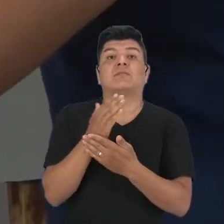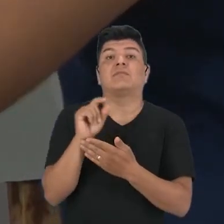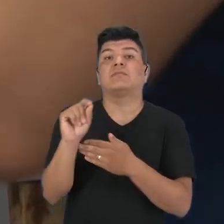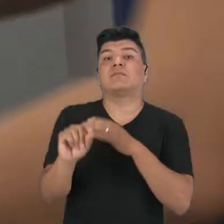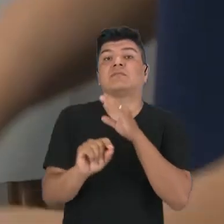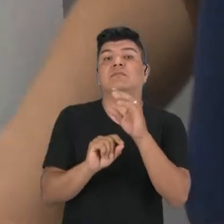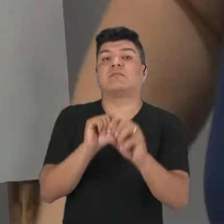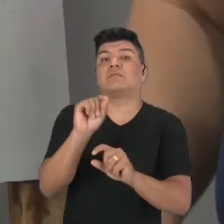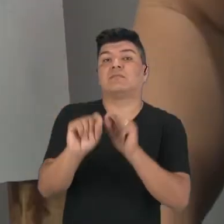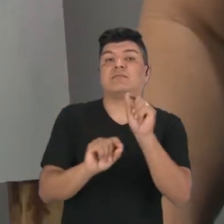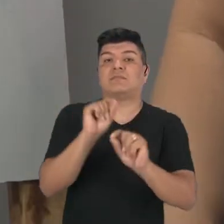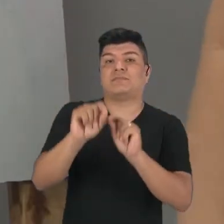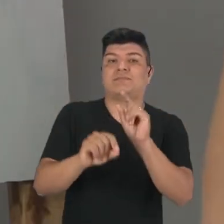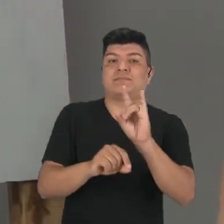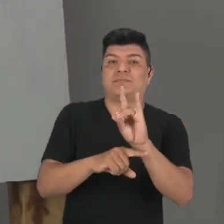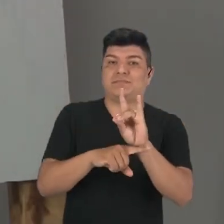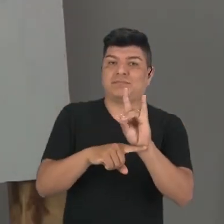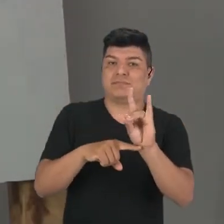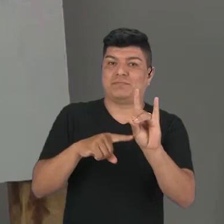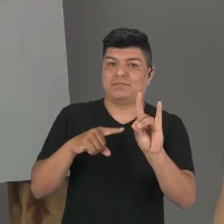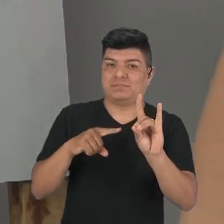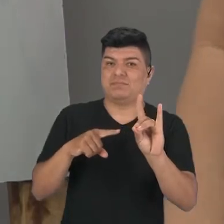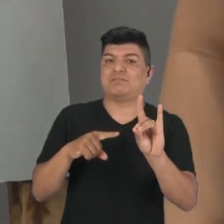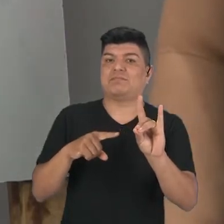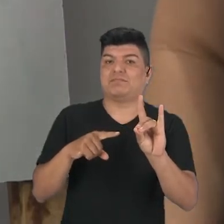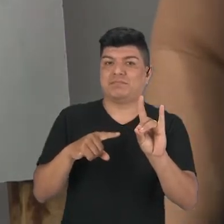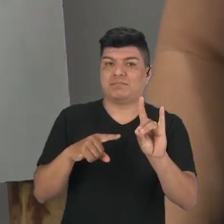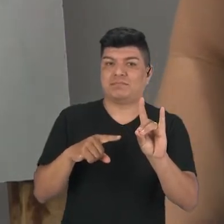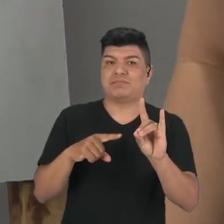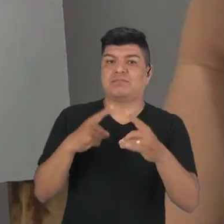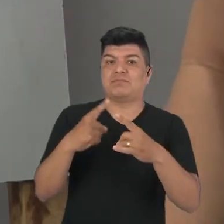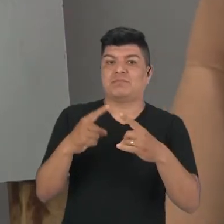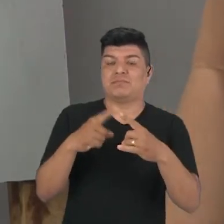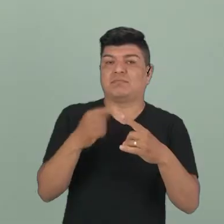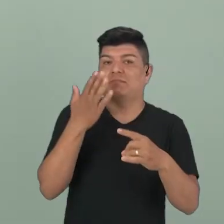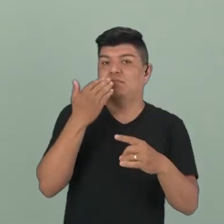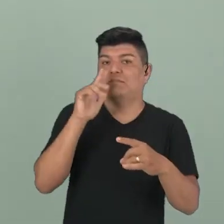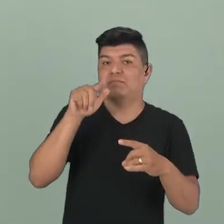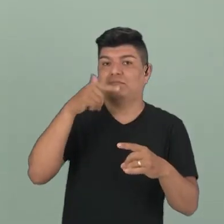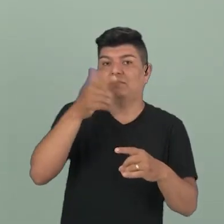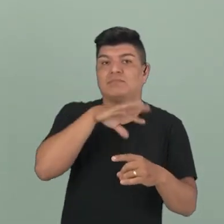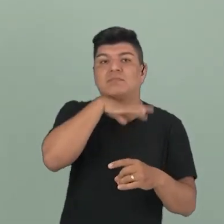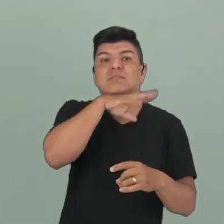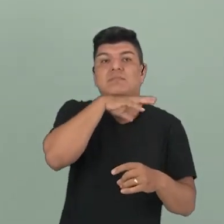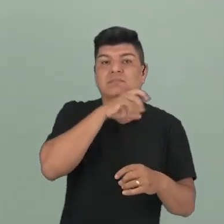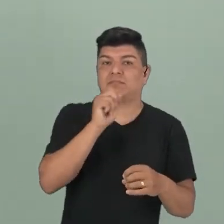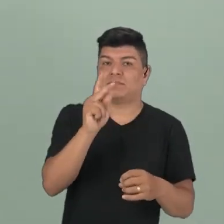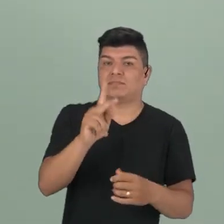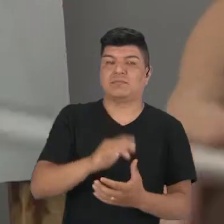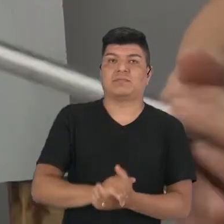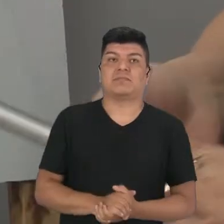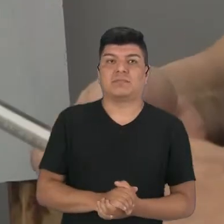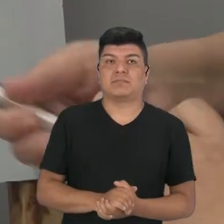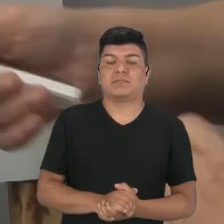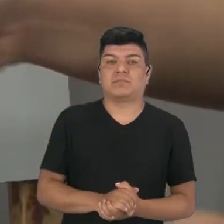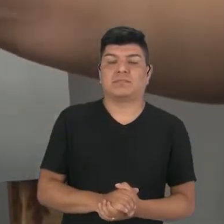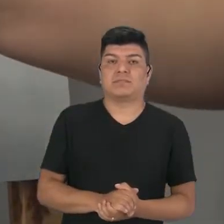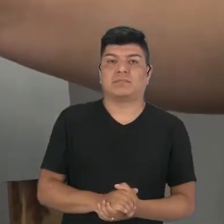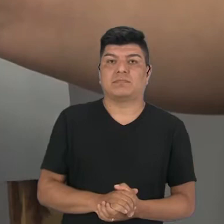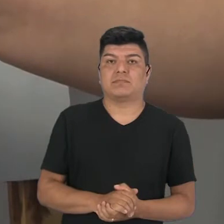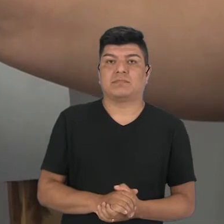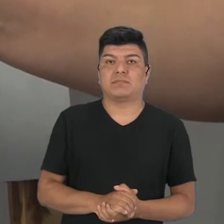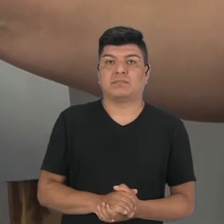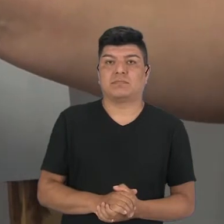é carnívoro né ele se alimentam de outros animais Vamos para o